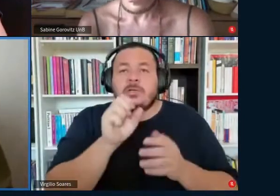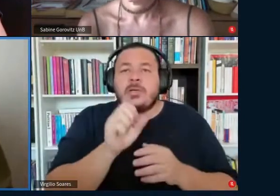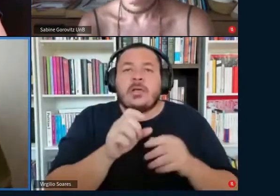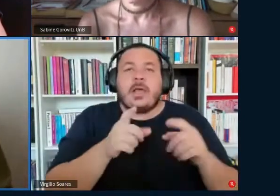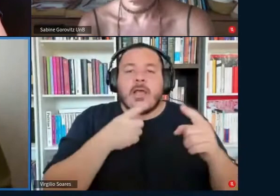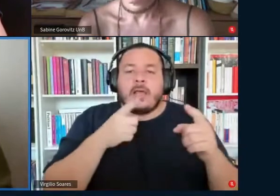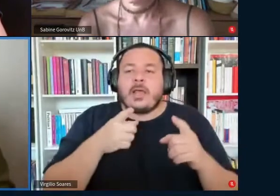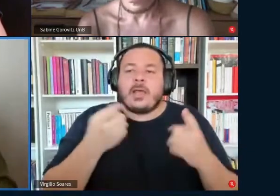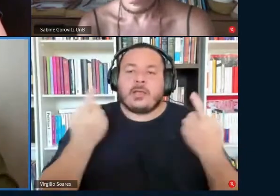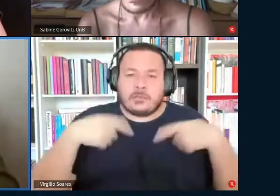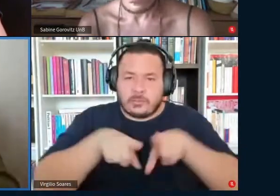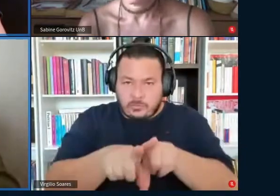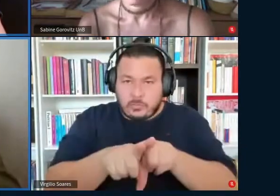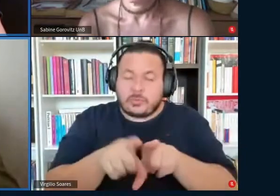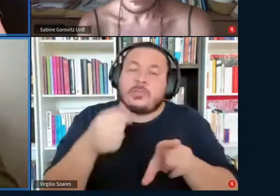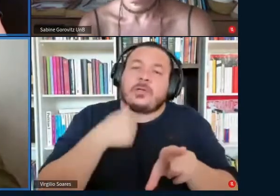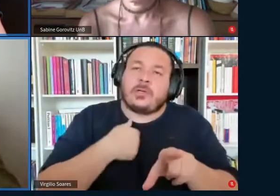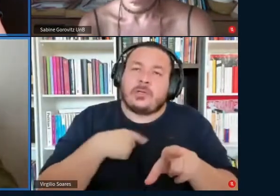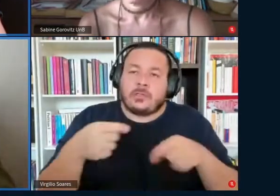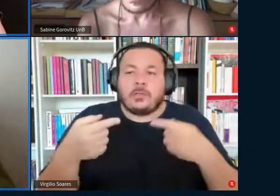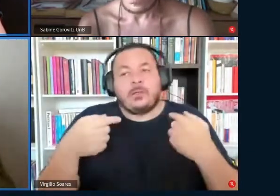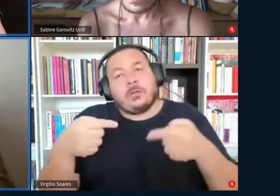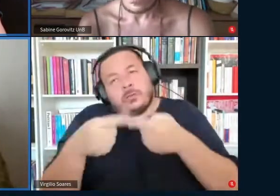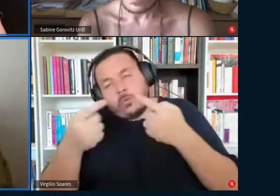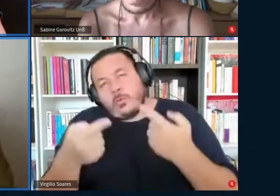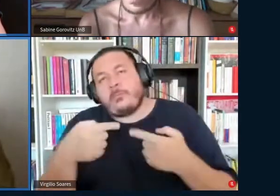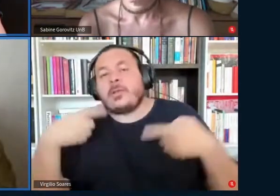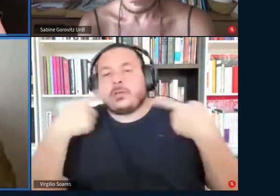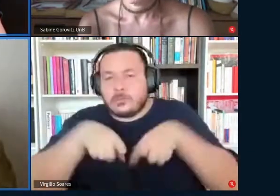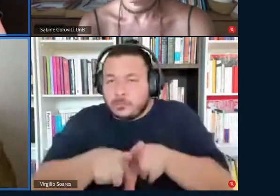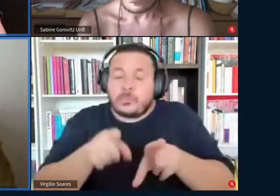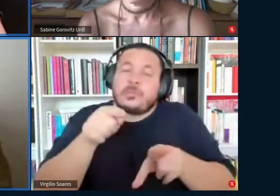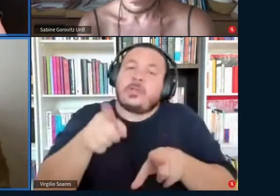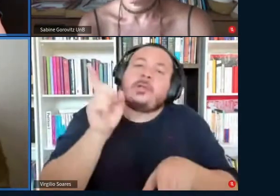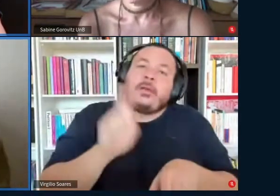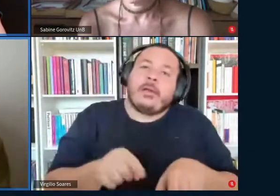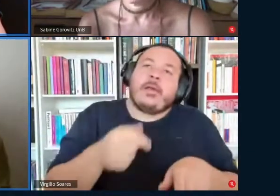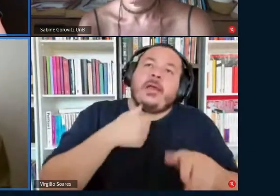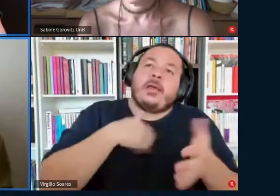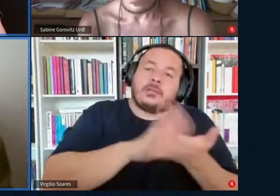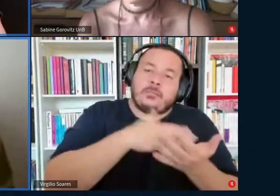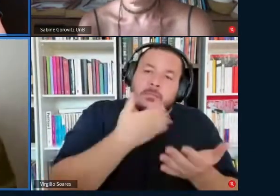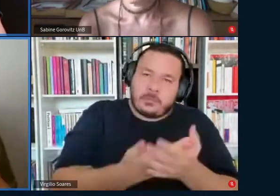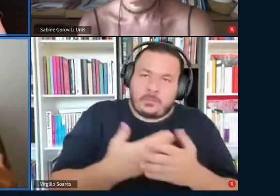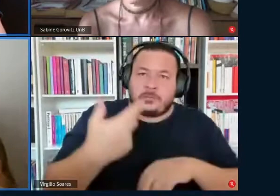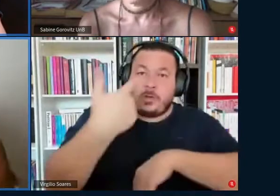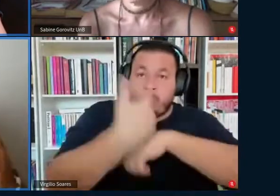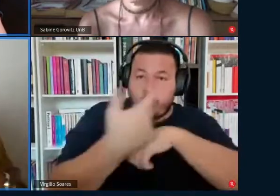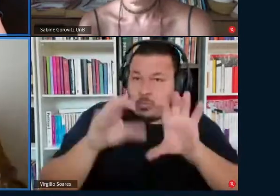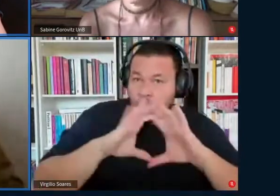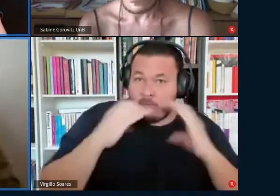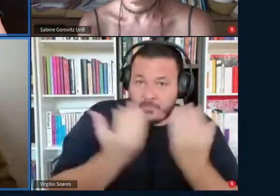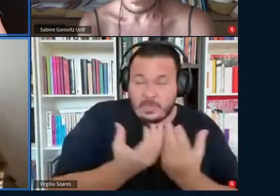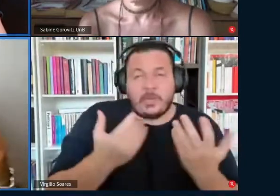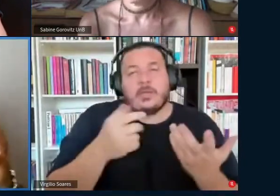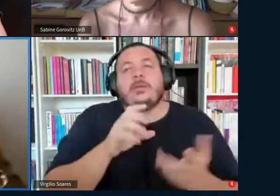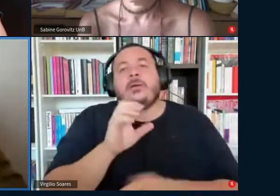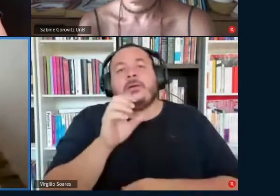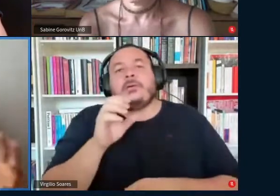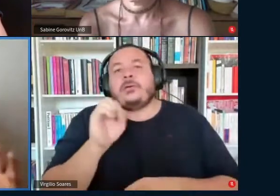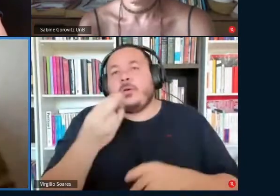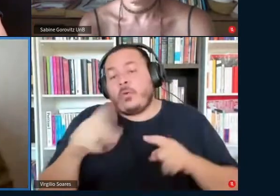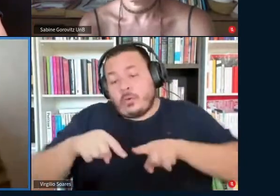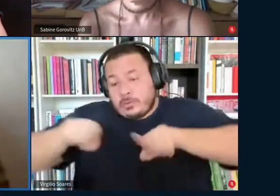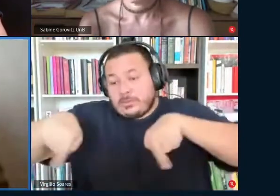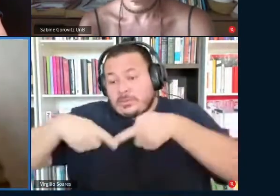Interpretação simultânea que aparece na interpretação de conferência, na interpretação em sala de aula, às vezes, dependendo do nível